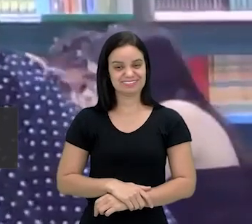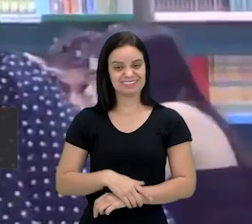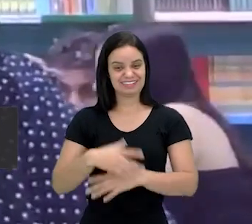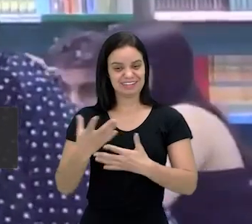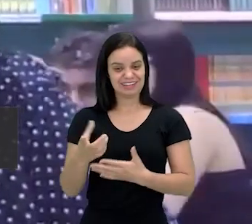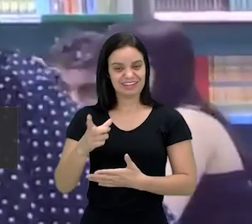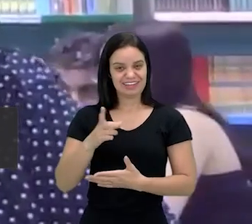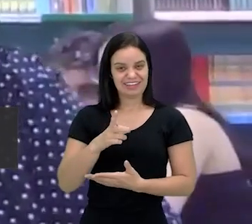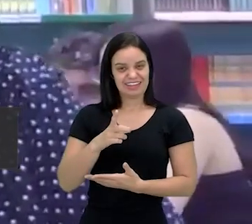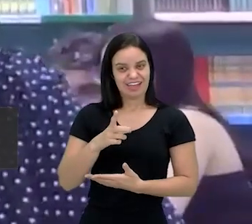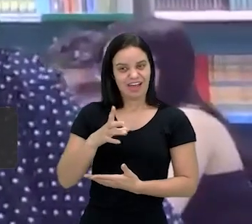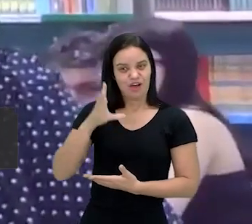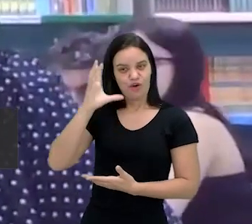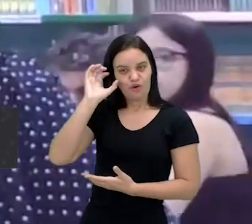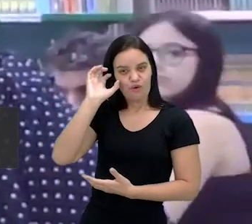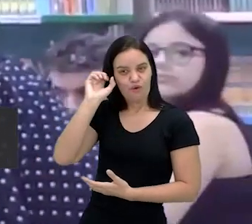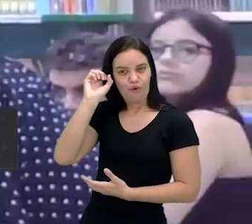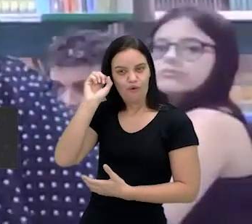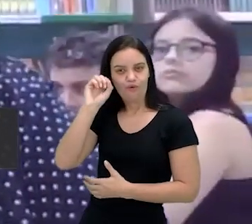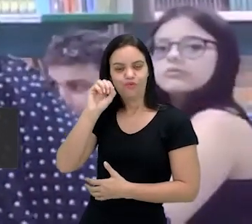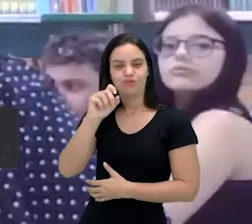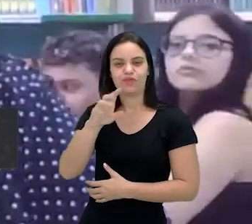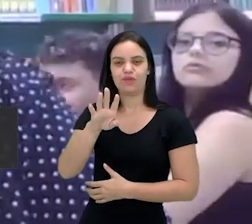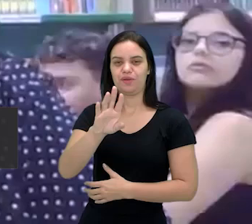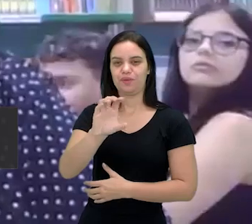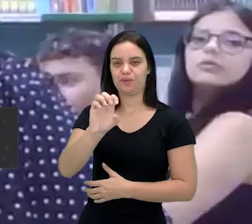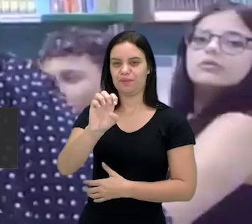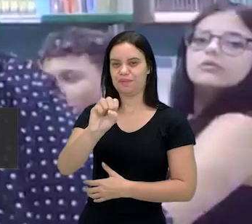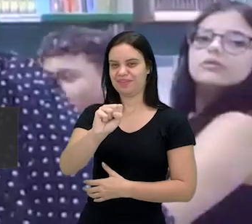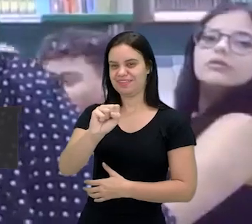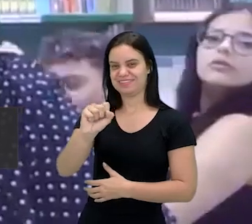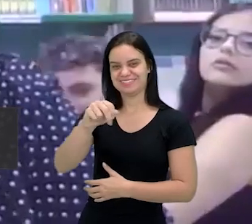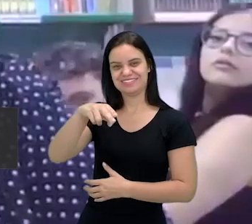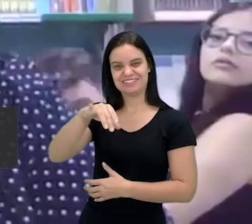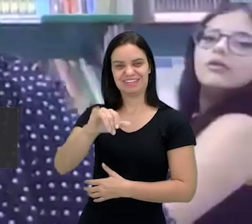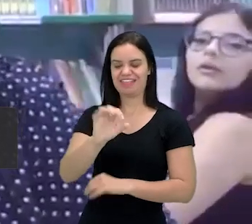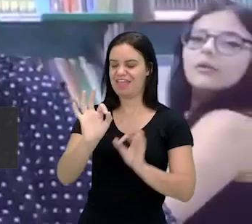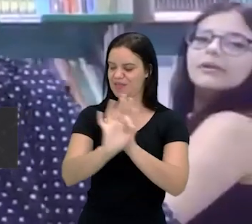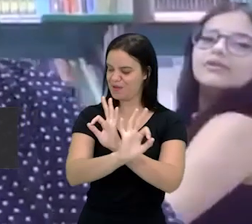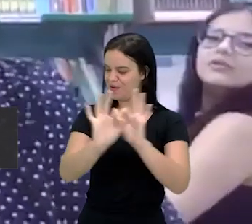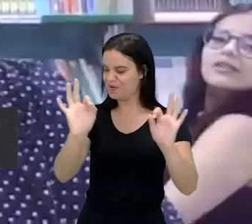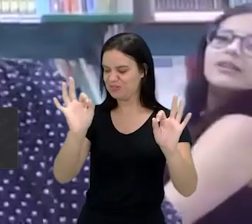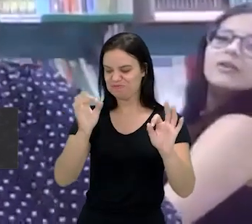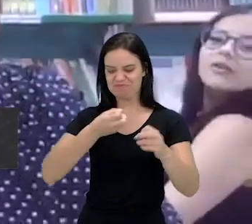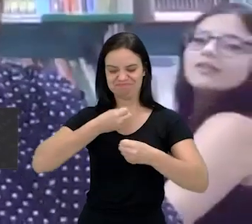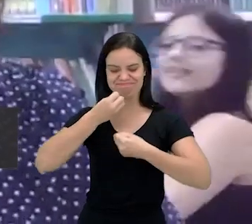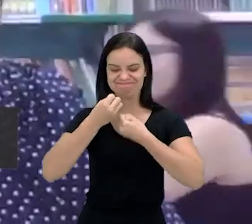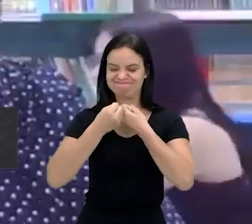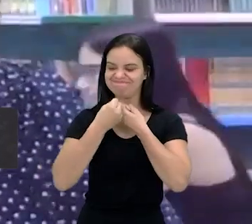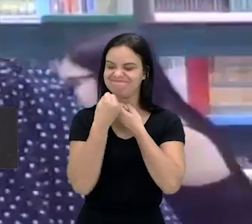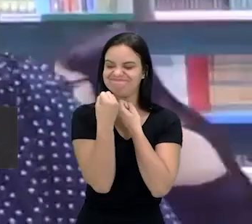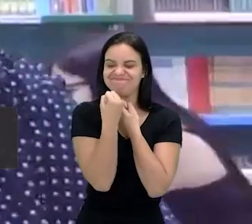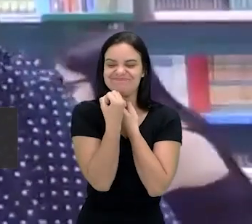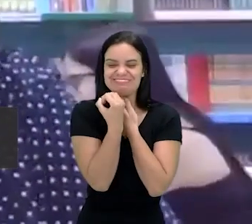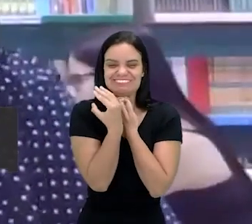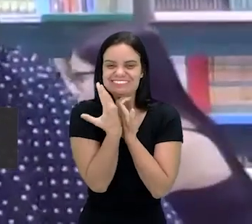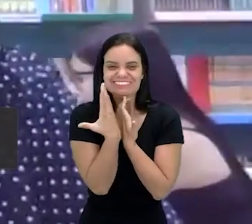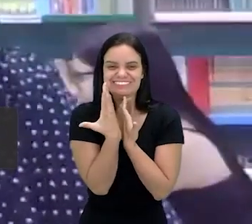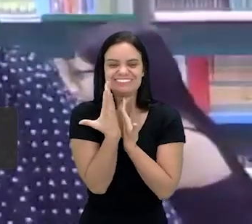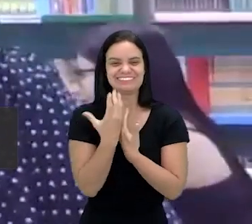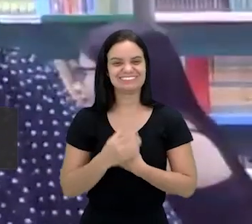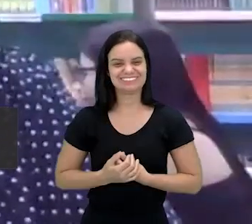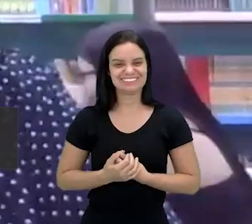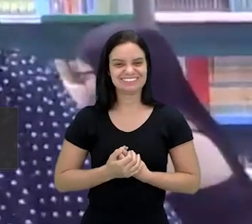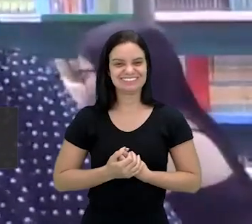Escutar o Bessani, para mim, é maravilhoso. Que honra. Eu fico até sem palavras. Que honra,